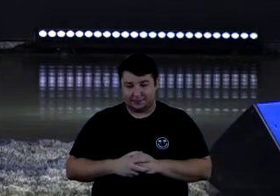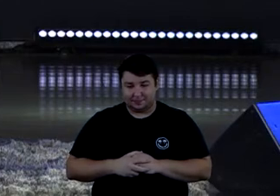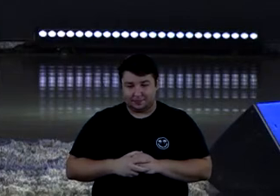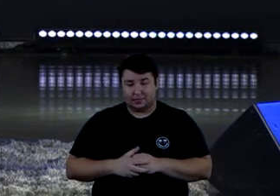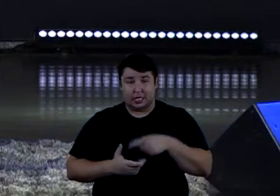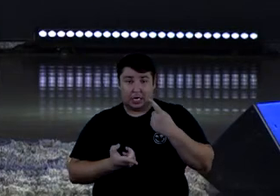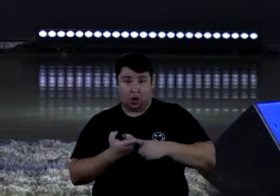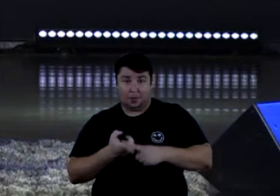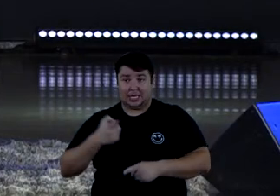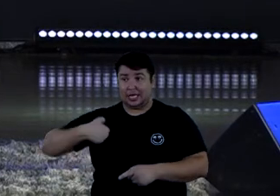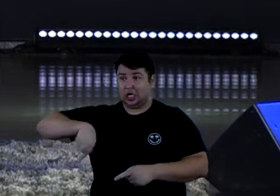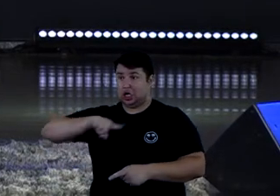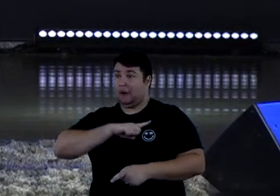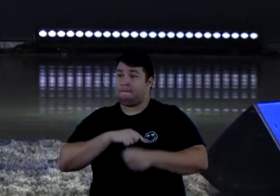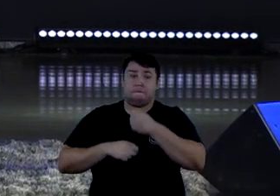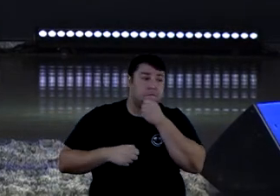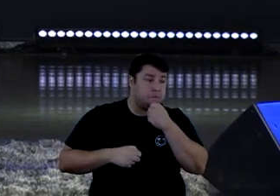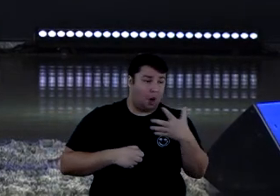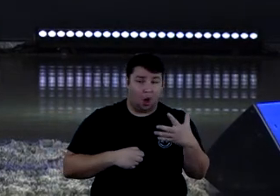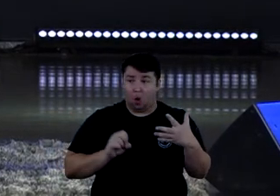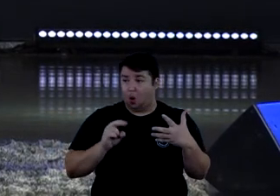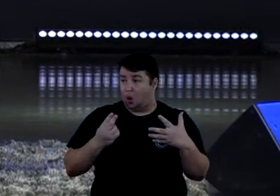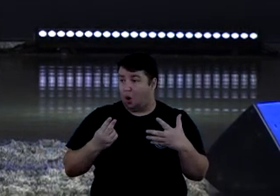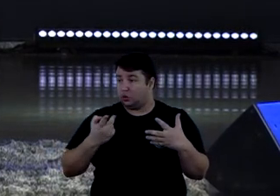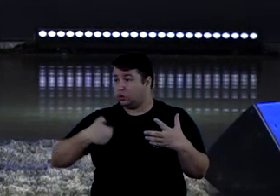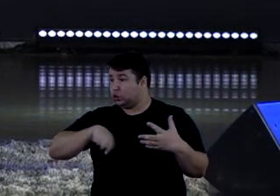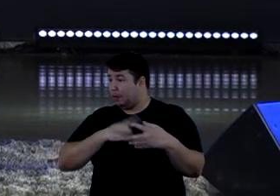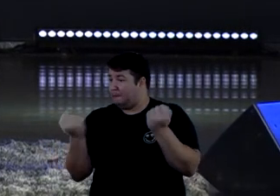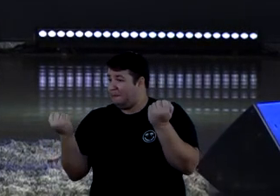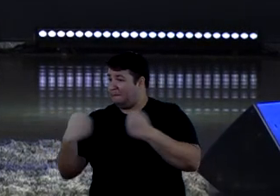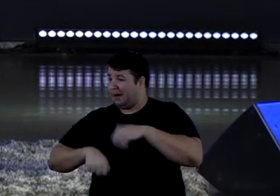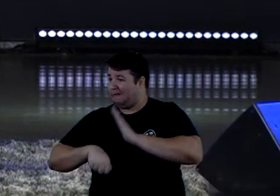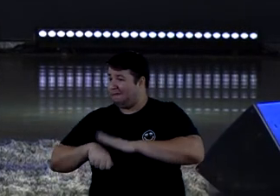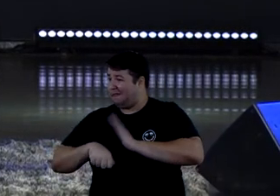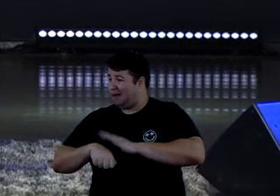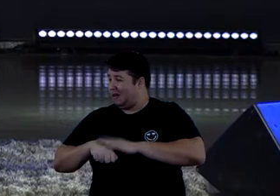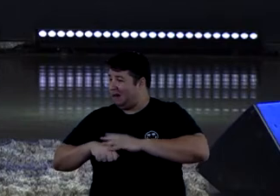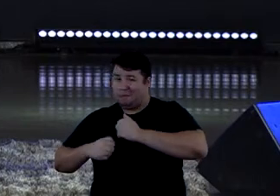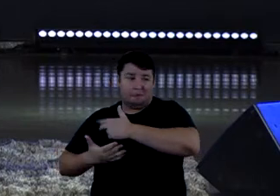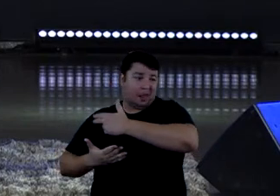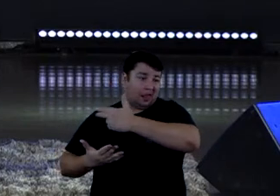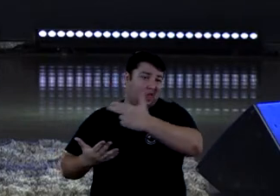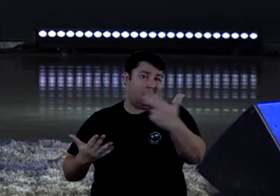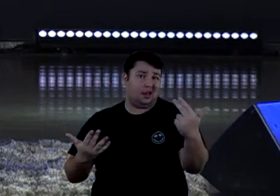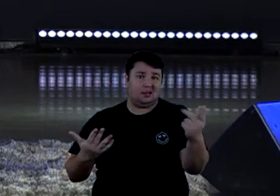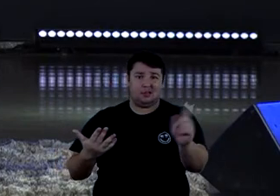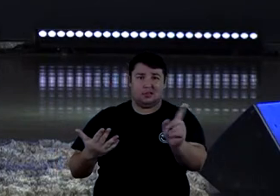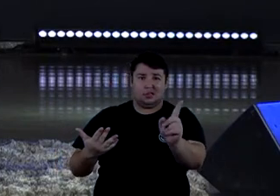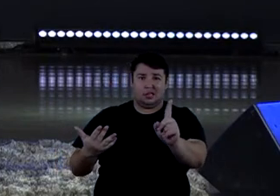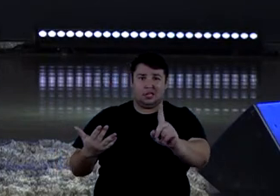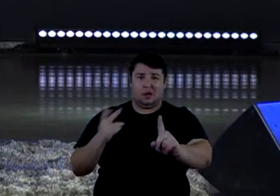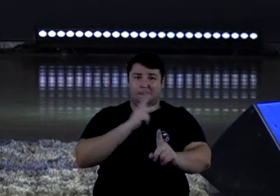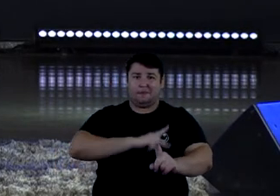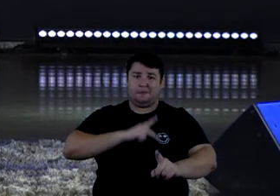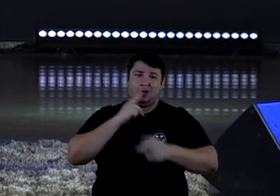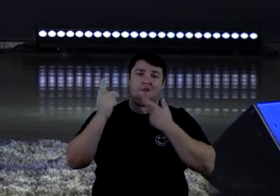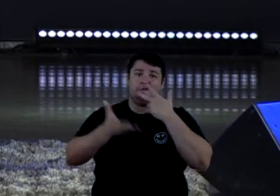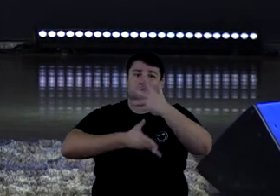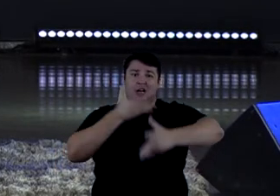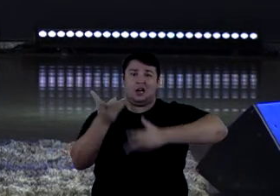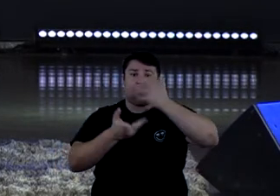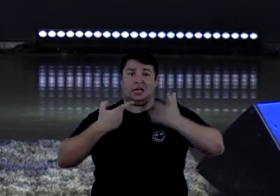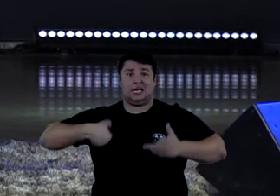Não porque nós sejamos bons ou porque nós sejamos capazes de fazer qualquer coisa. O apóstolo Paulo disse isso e eu repito. A